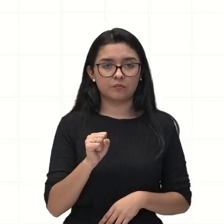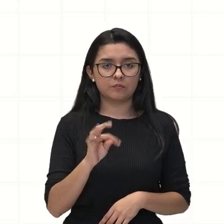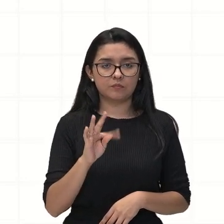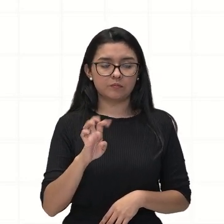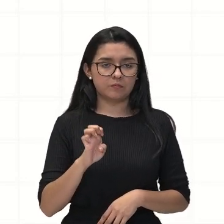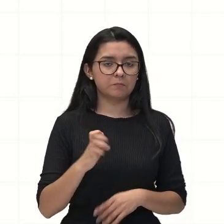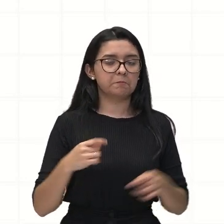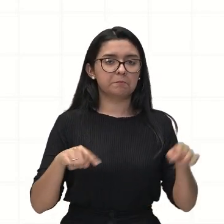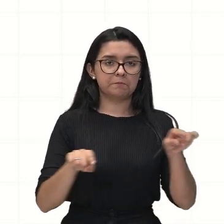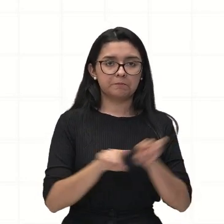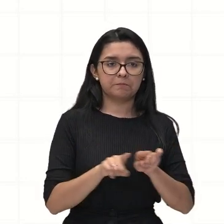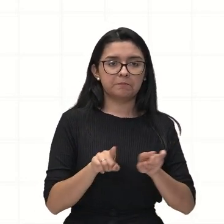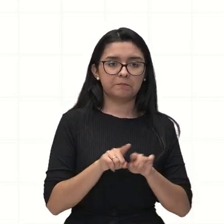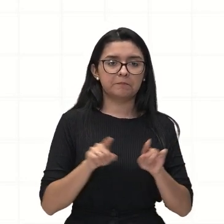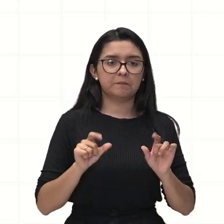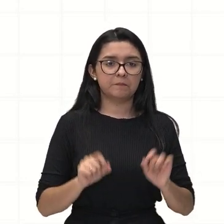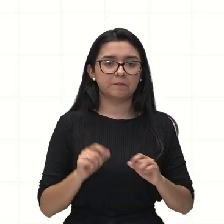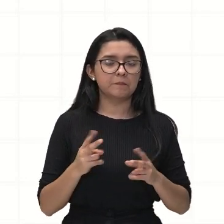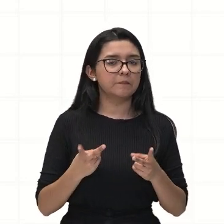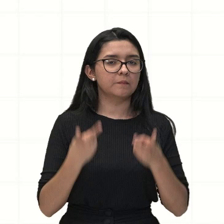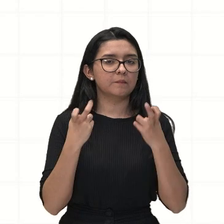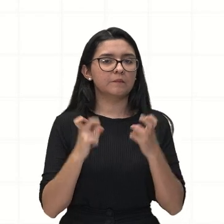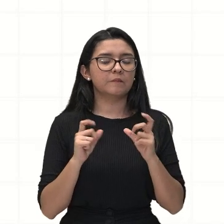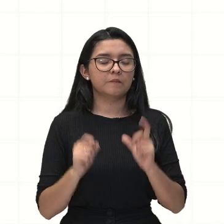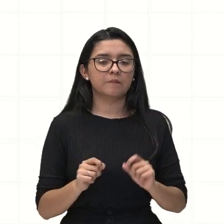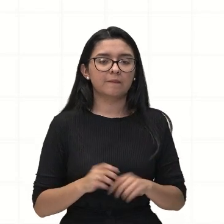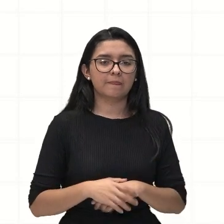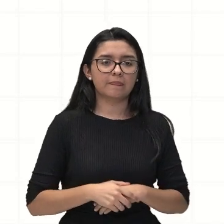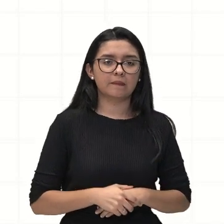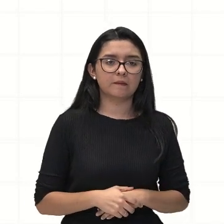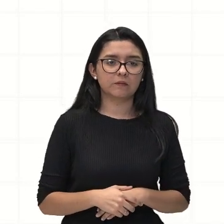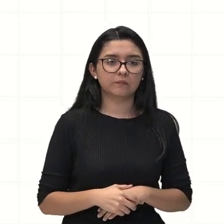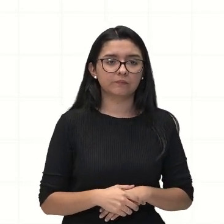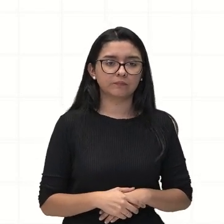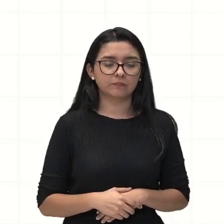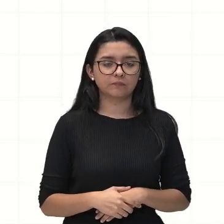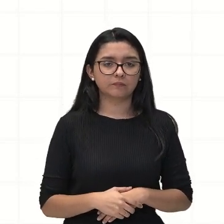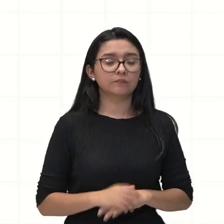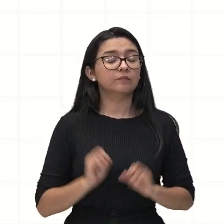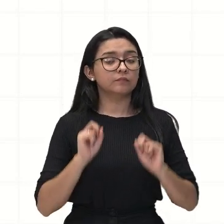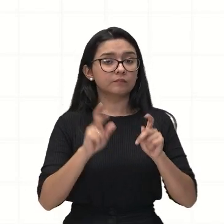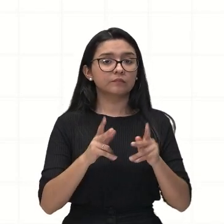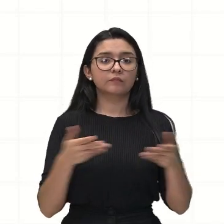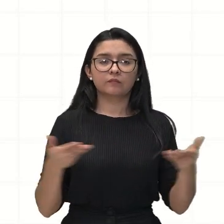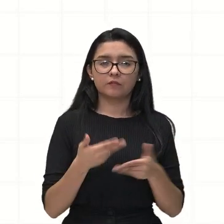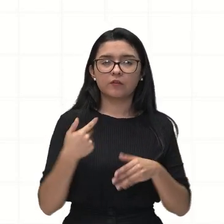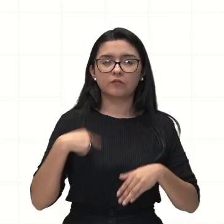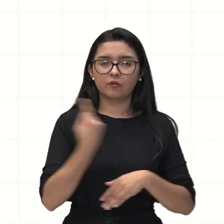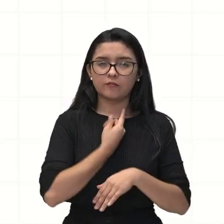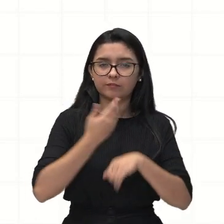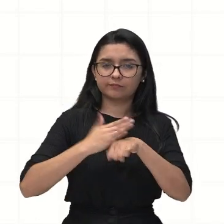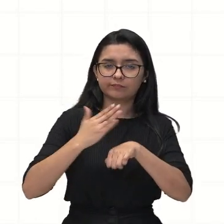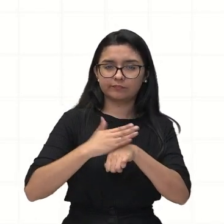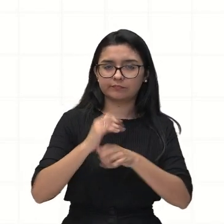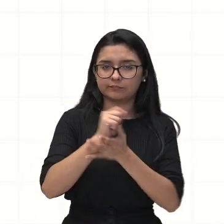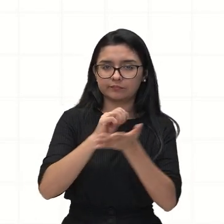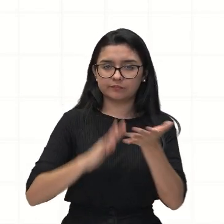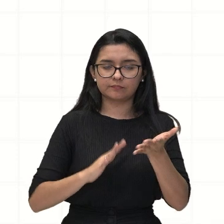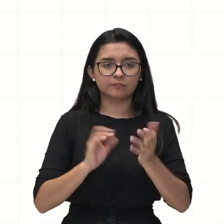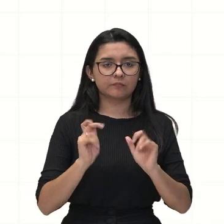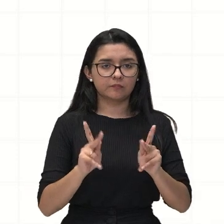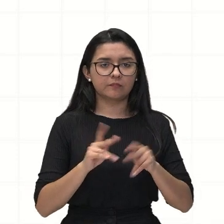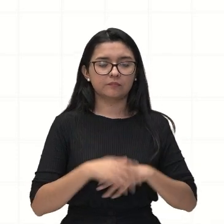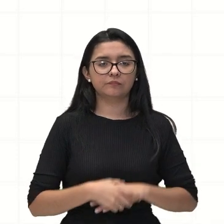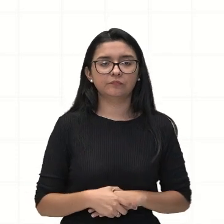Ilustração, né, feita aqui, a fonte também eu acredito que seja do IBGE. Beleza, então vamos exercitar um pouquinho aqui.